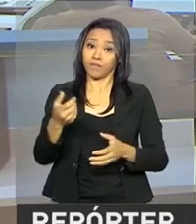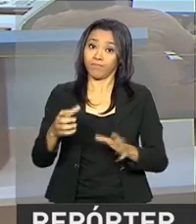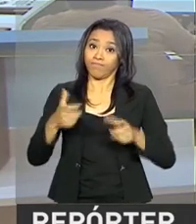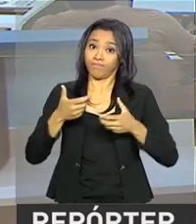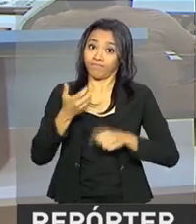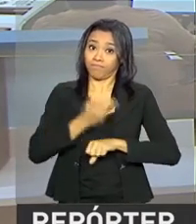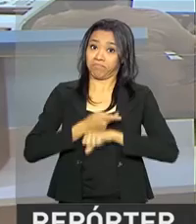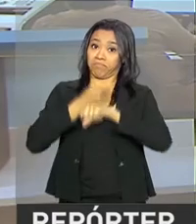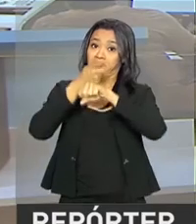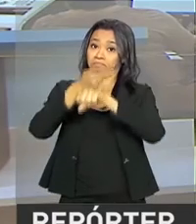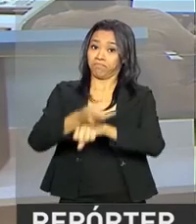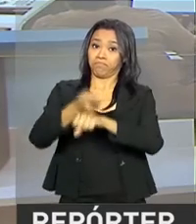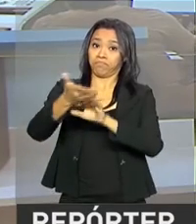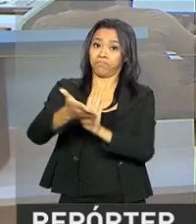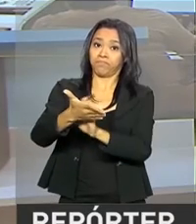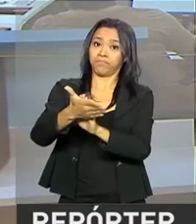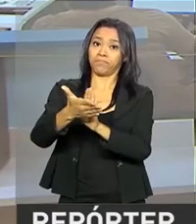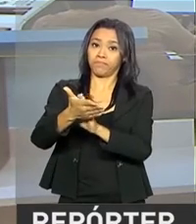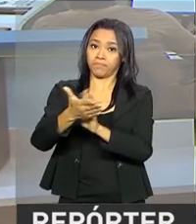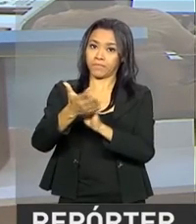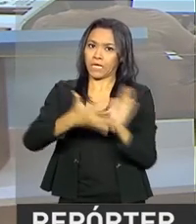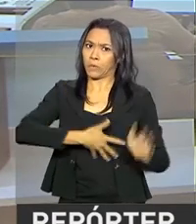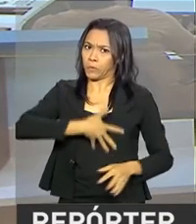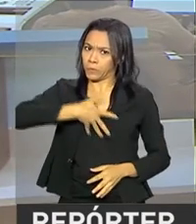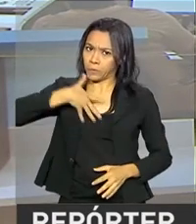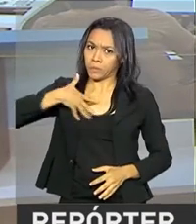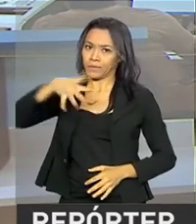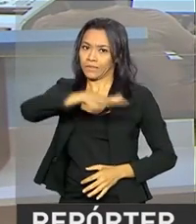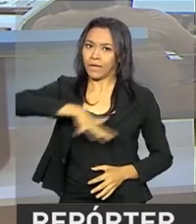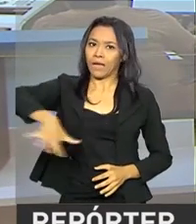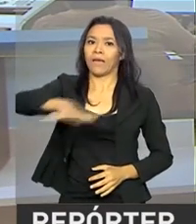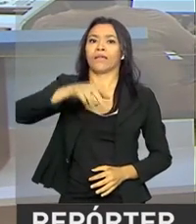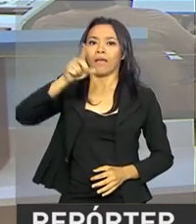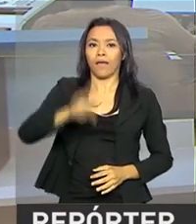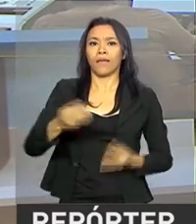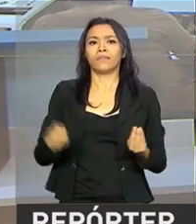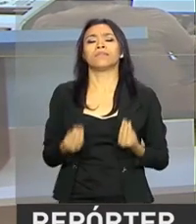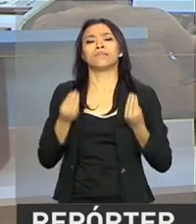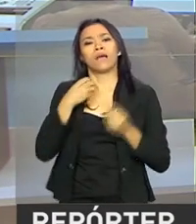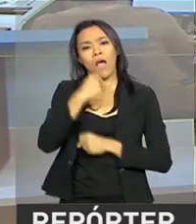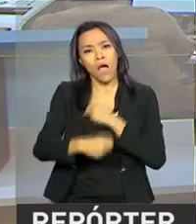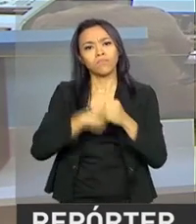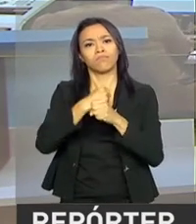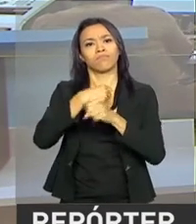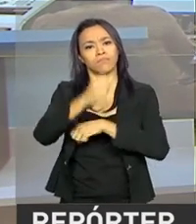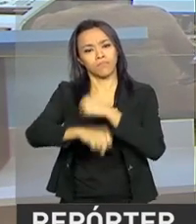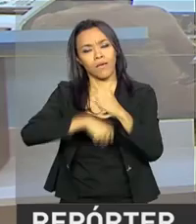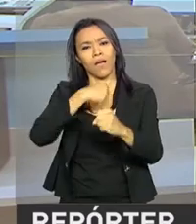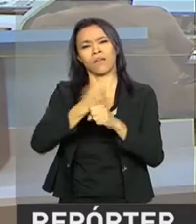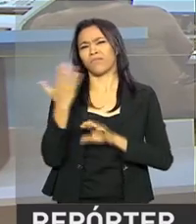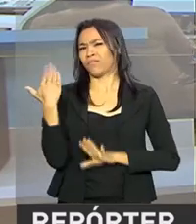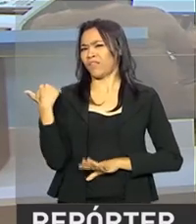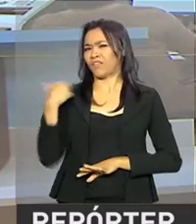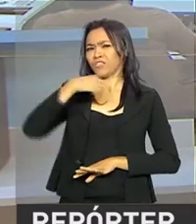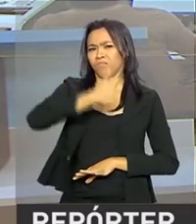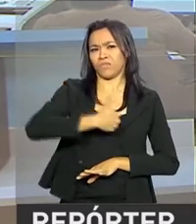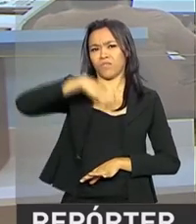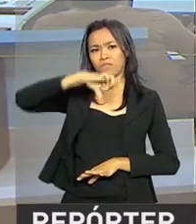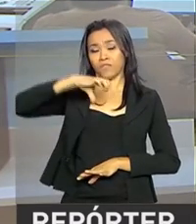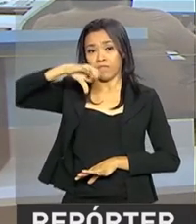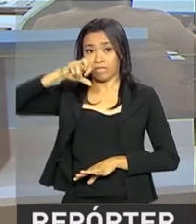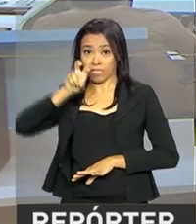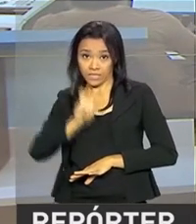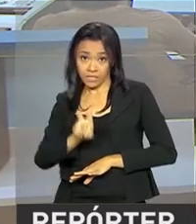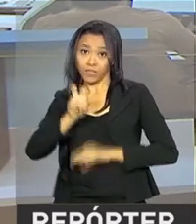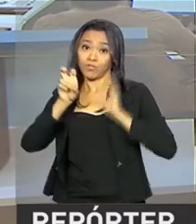a maior honraria pública oferecida no setor cultural é concedida anualmente e desde 1995